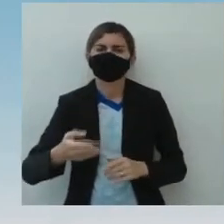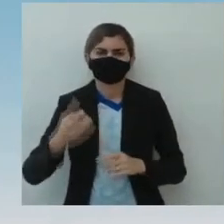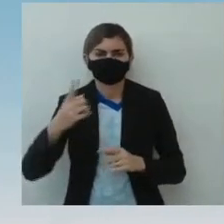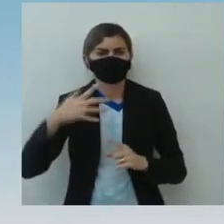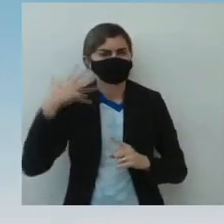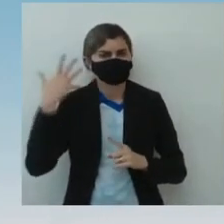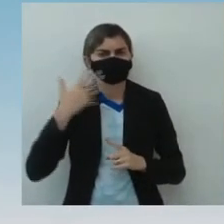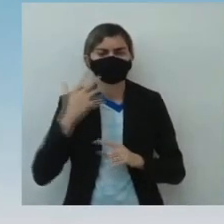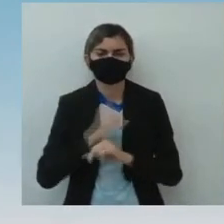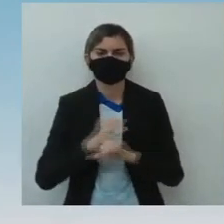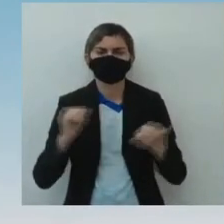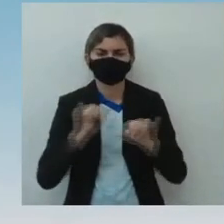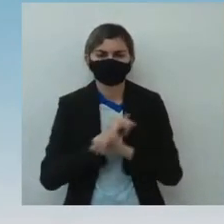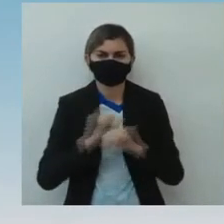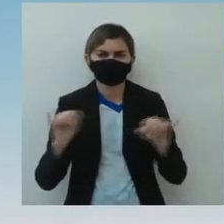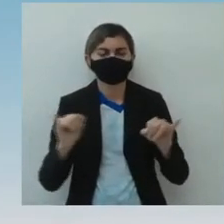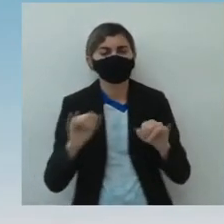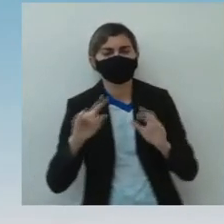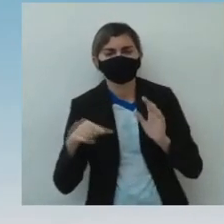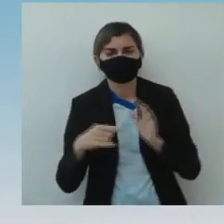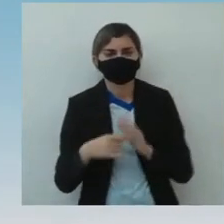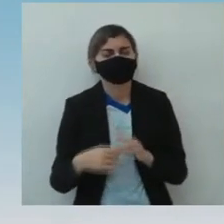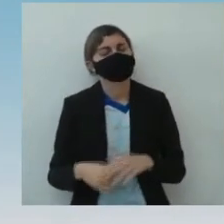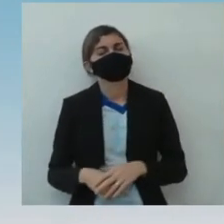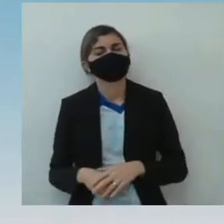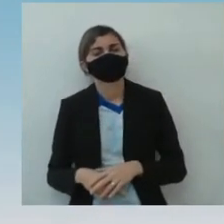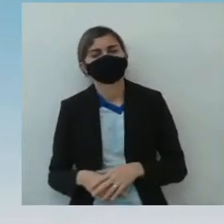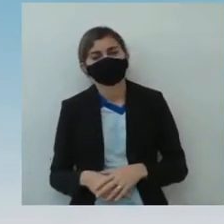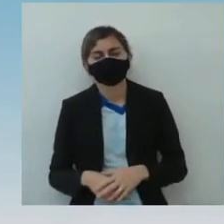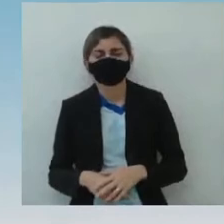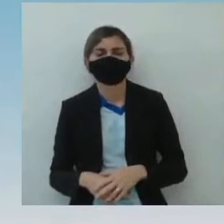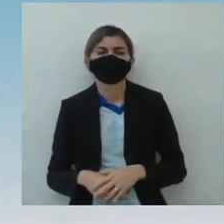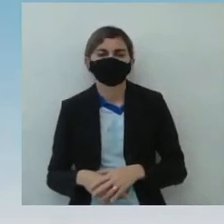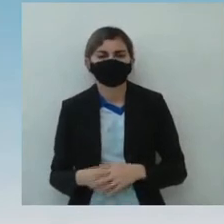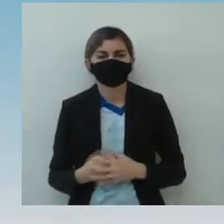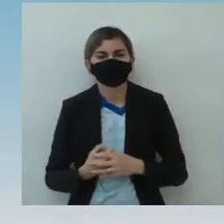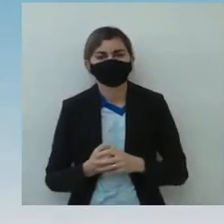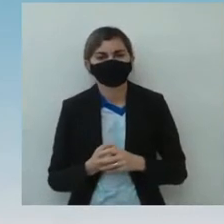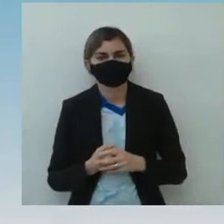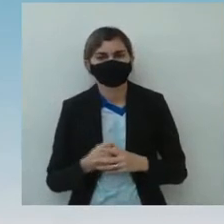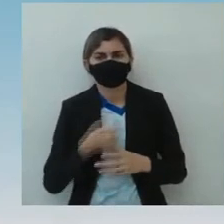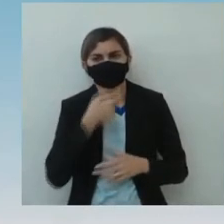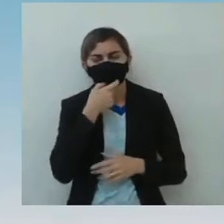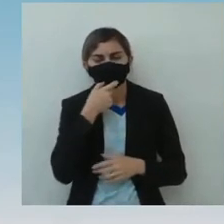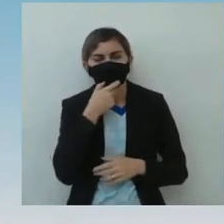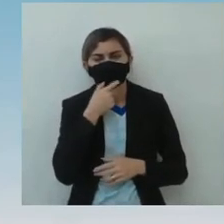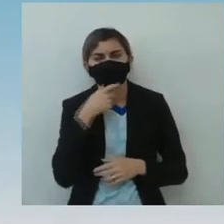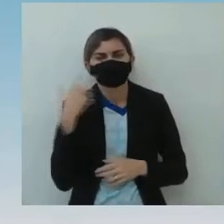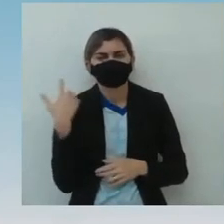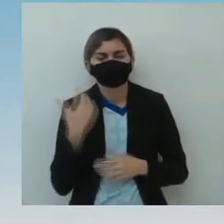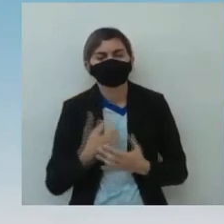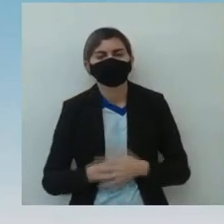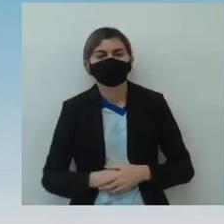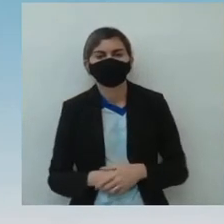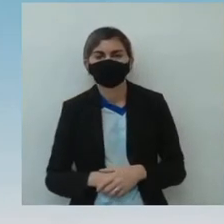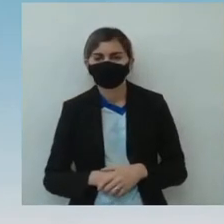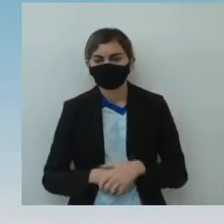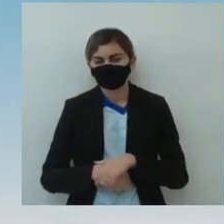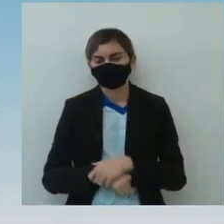discurso informativo the Object of the news is Israel e se informe na Oriente